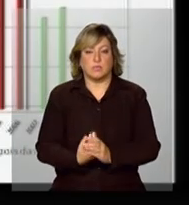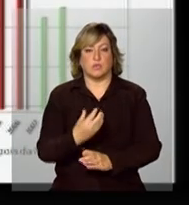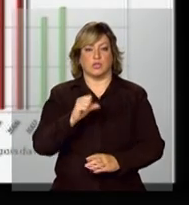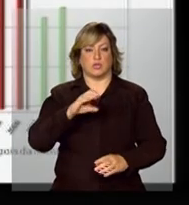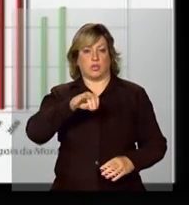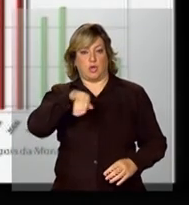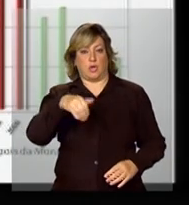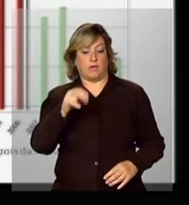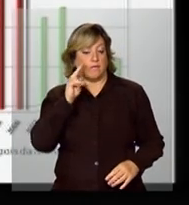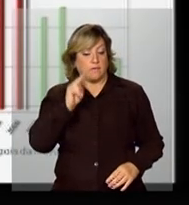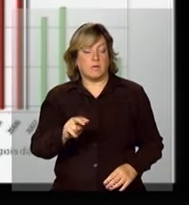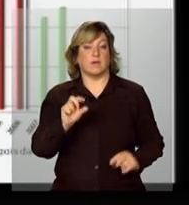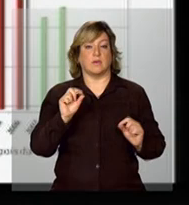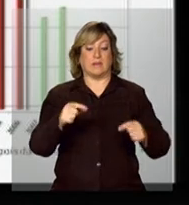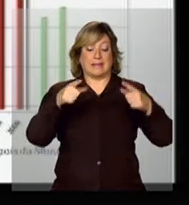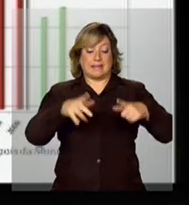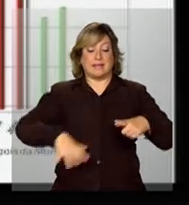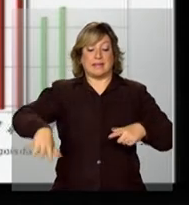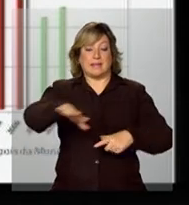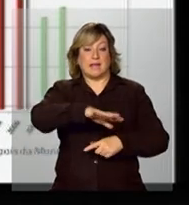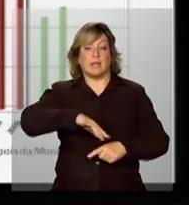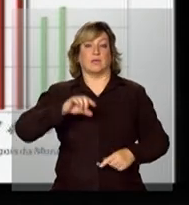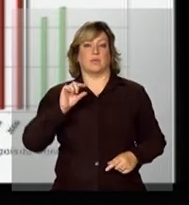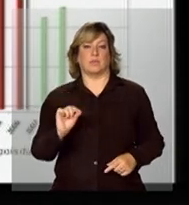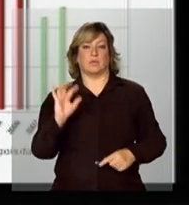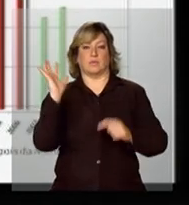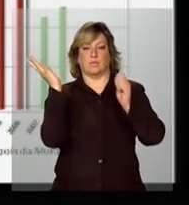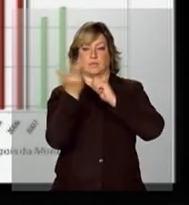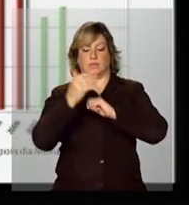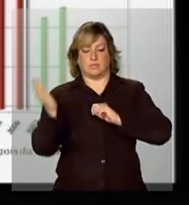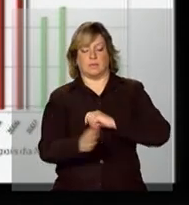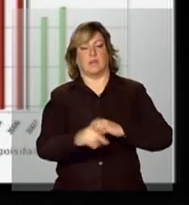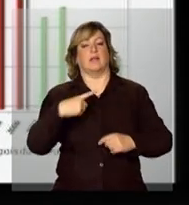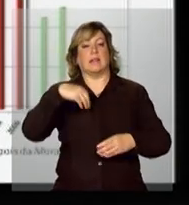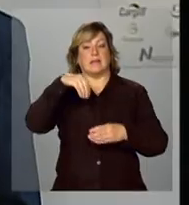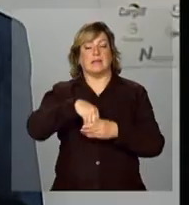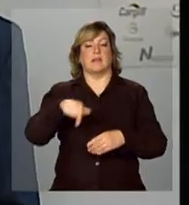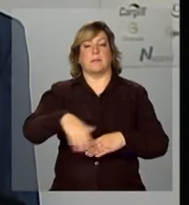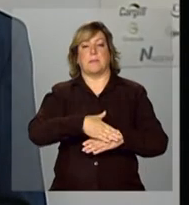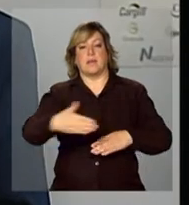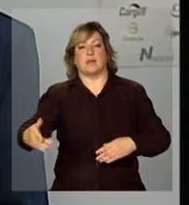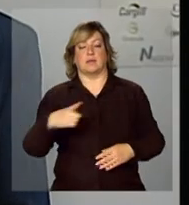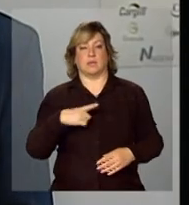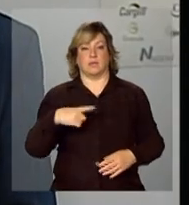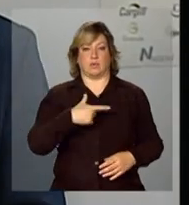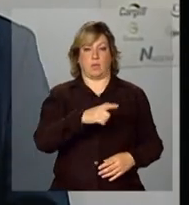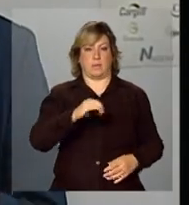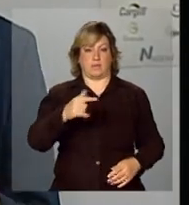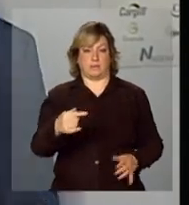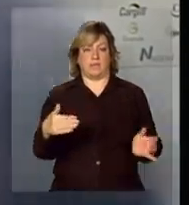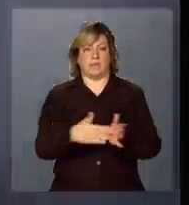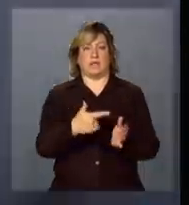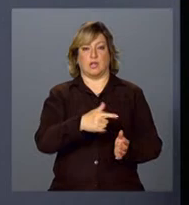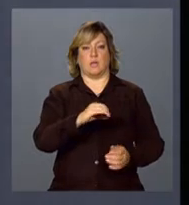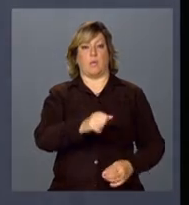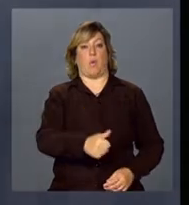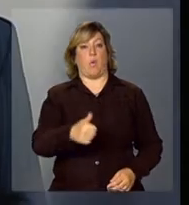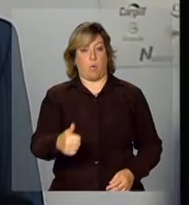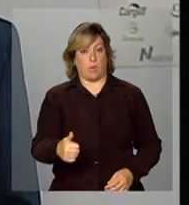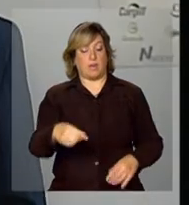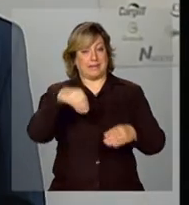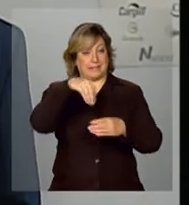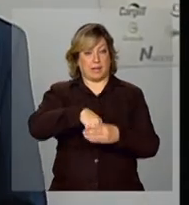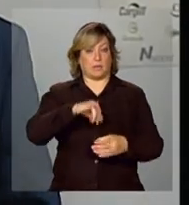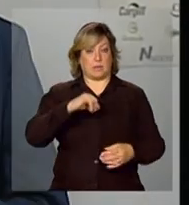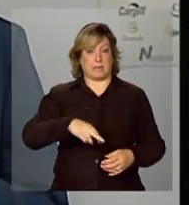soja observados nos desflorestamentos durante esse período de 2007 a 2011. Então, existe no INPE um